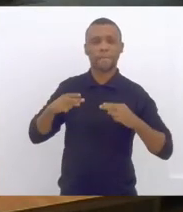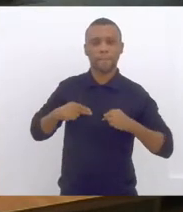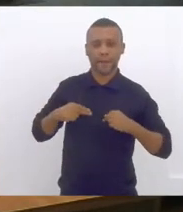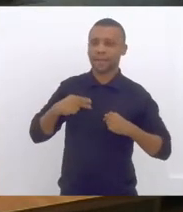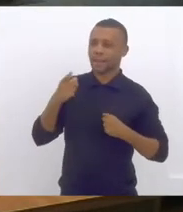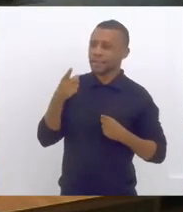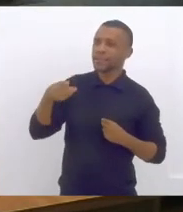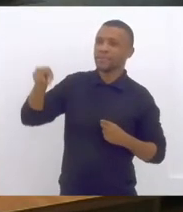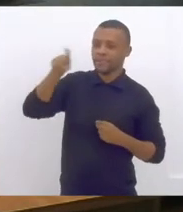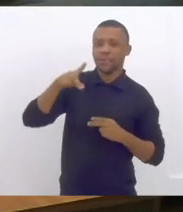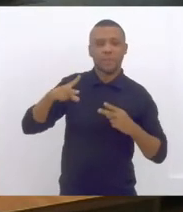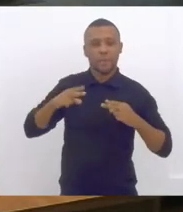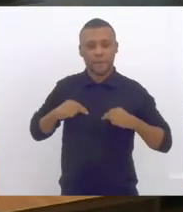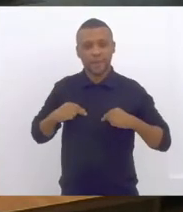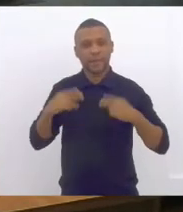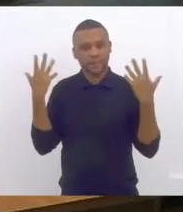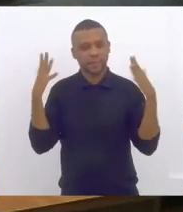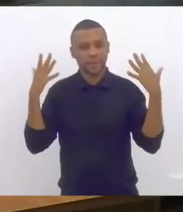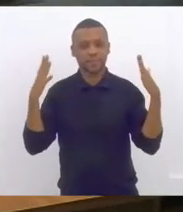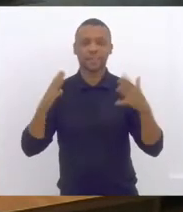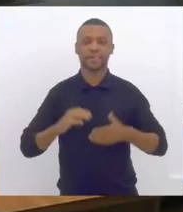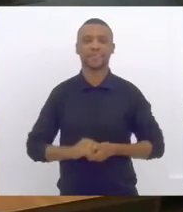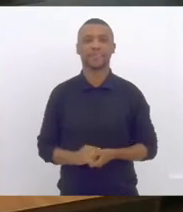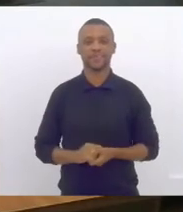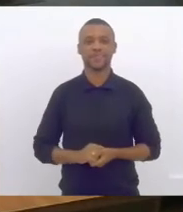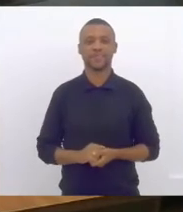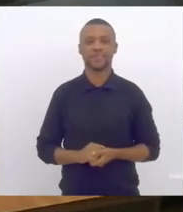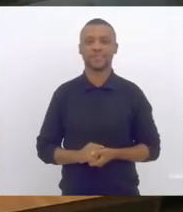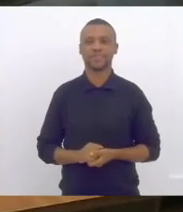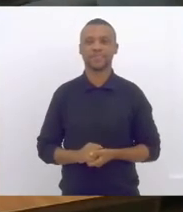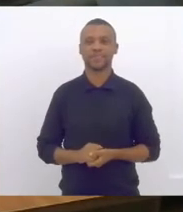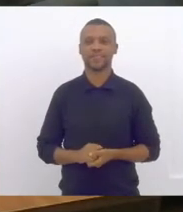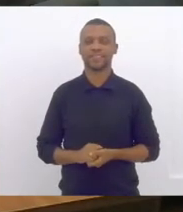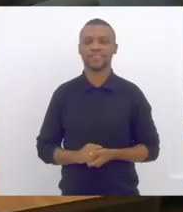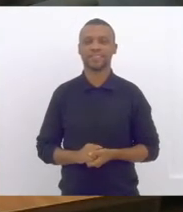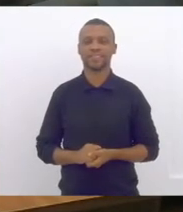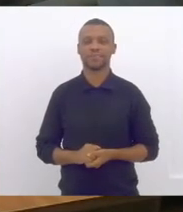Vocês merecem, parabéns. Parabéns mesmo.